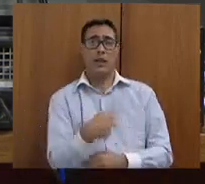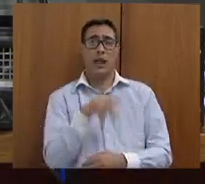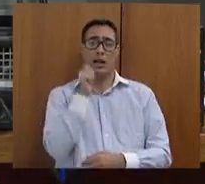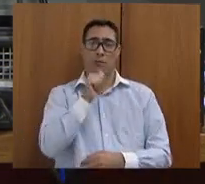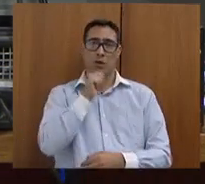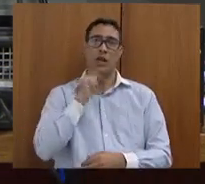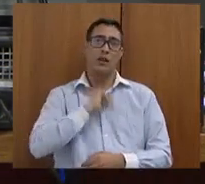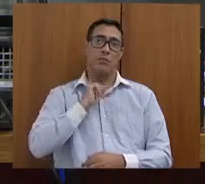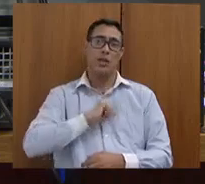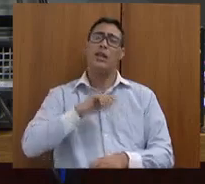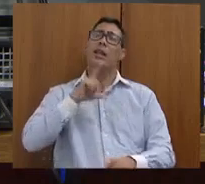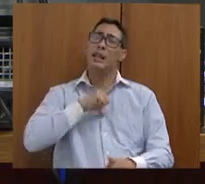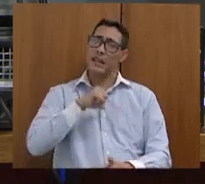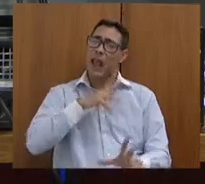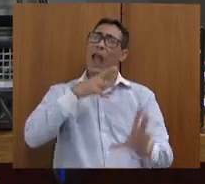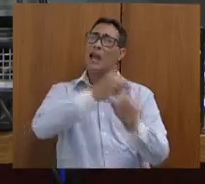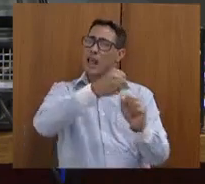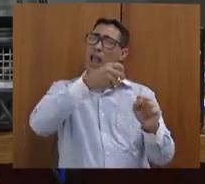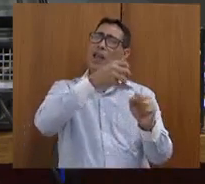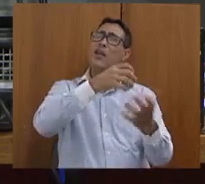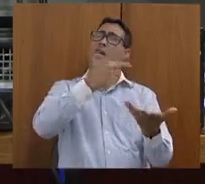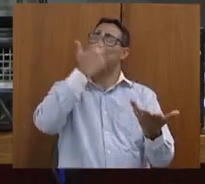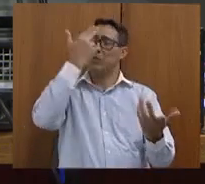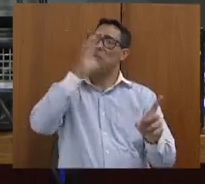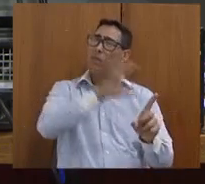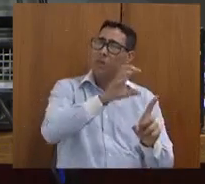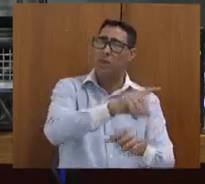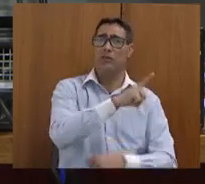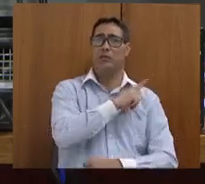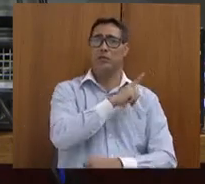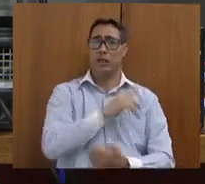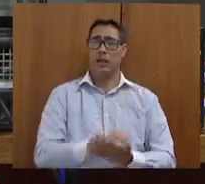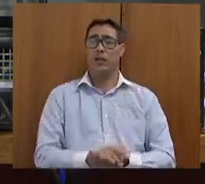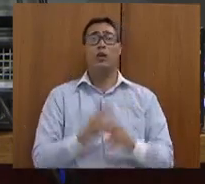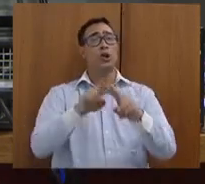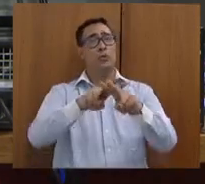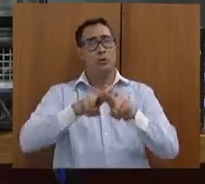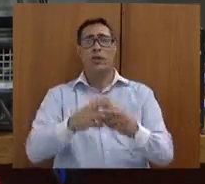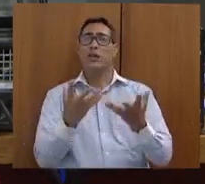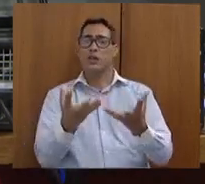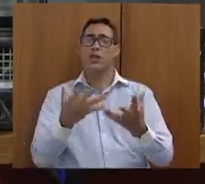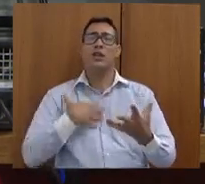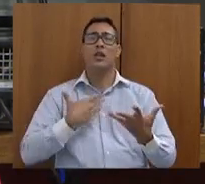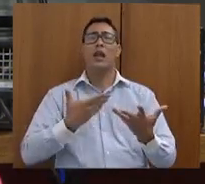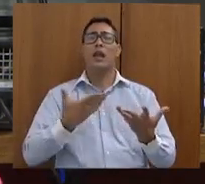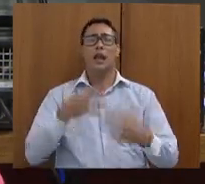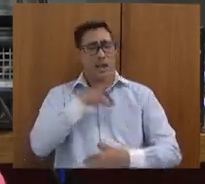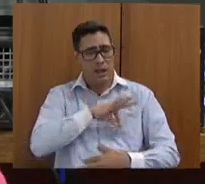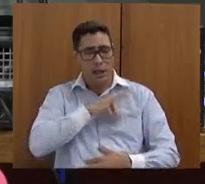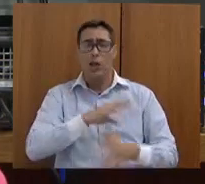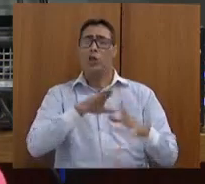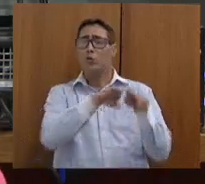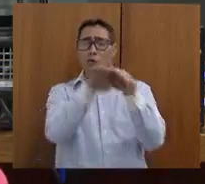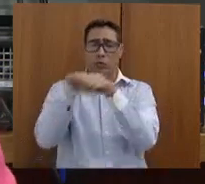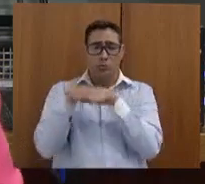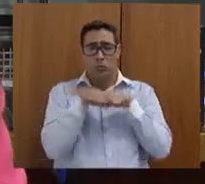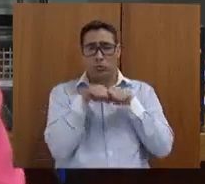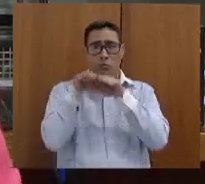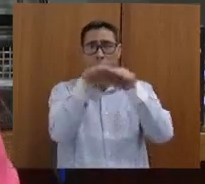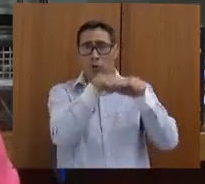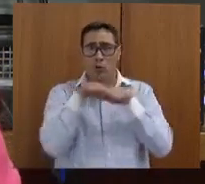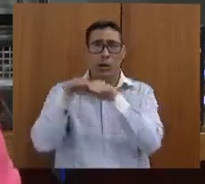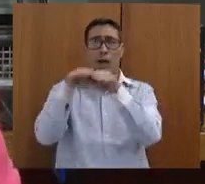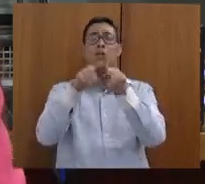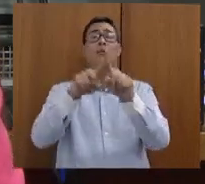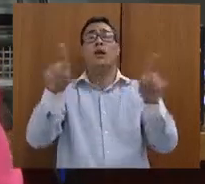Gerais são mais atacadas aqui então a gente está na luta por exemplo pelo reajuste de todas as categorias da educação mas também